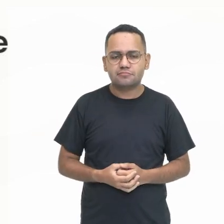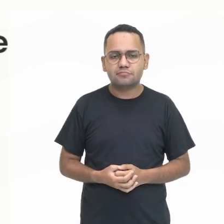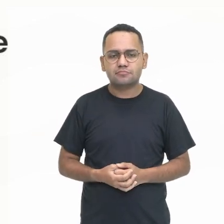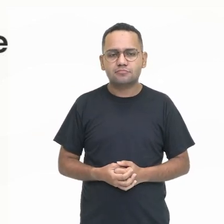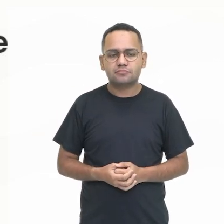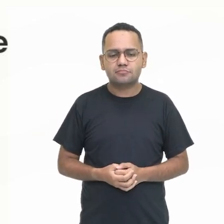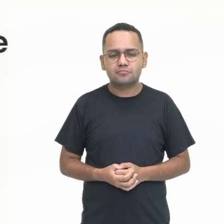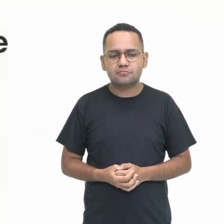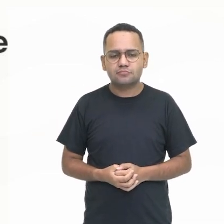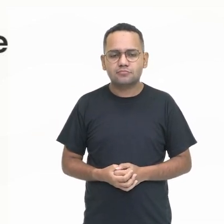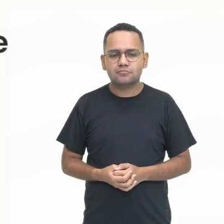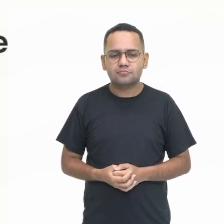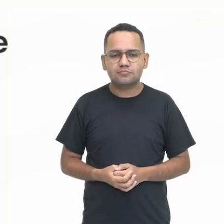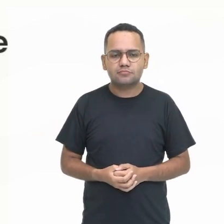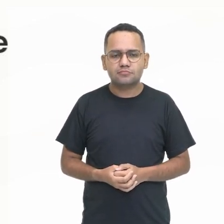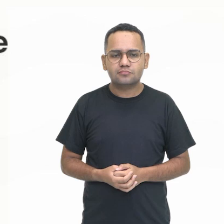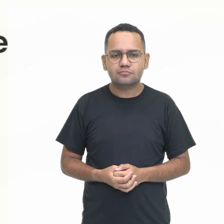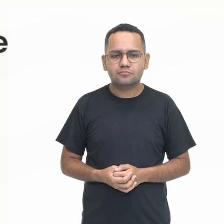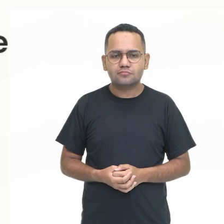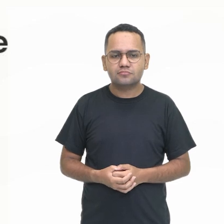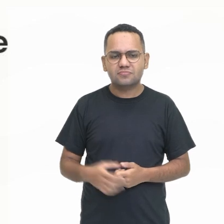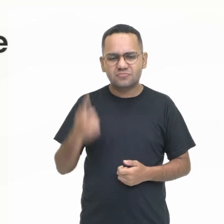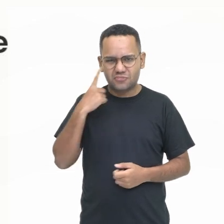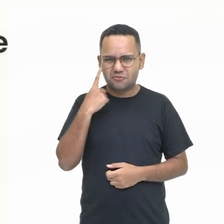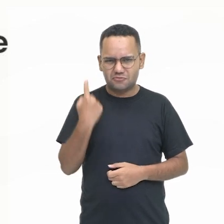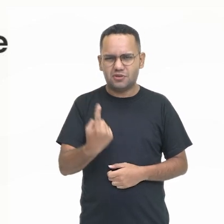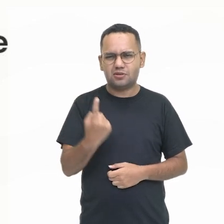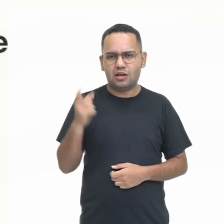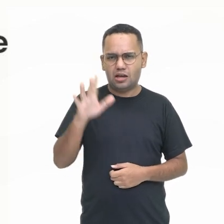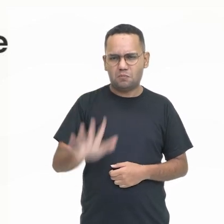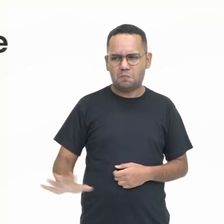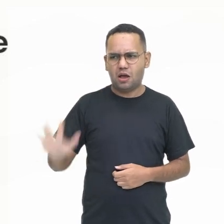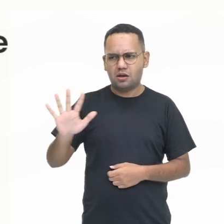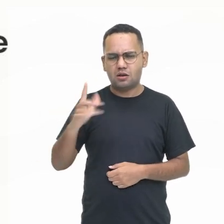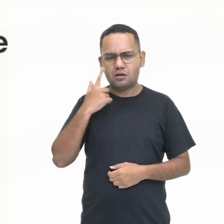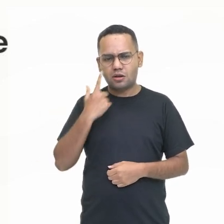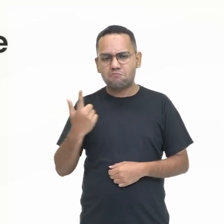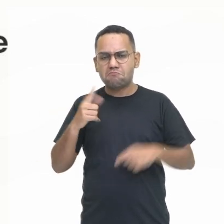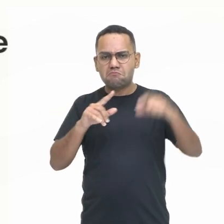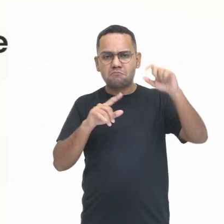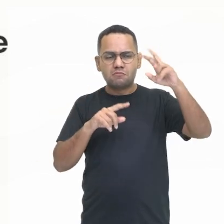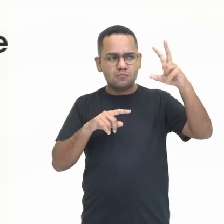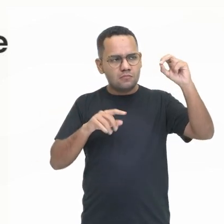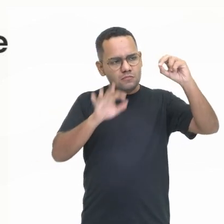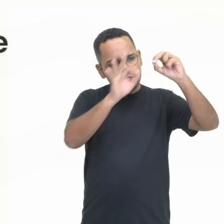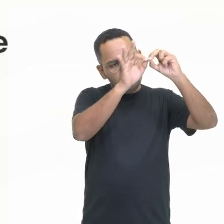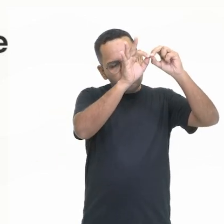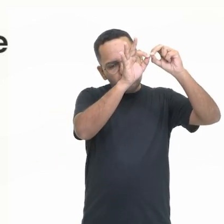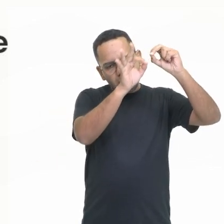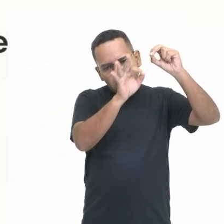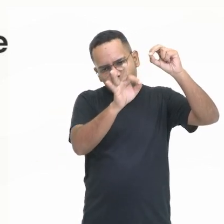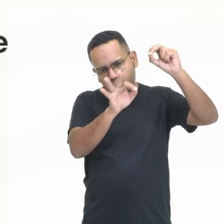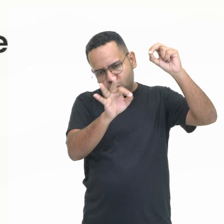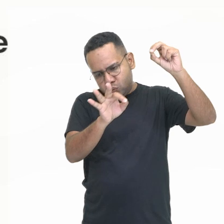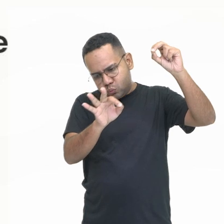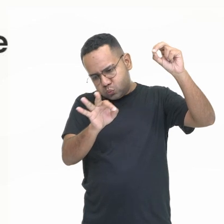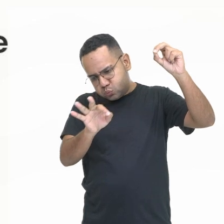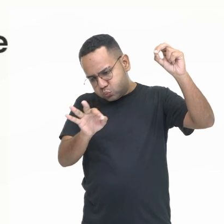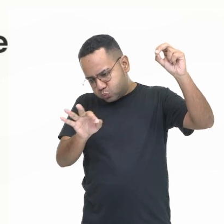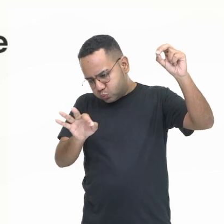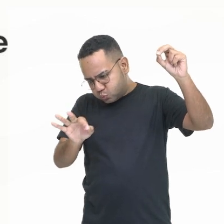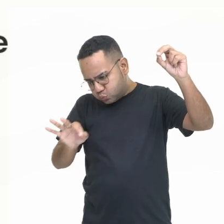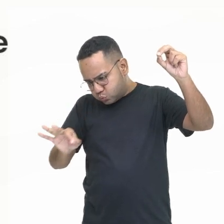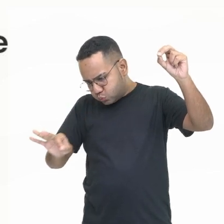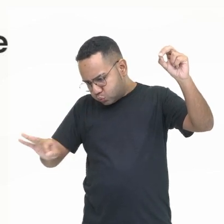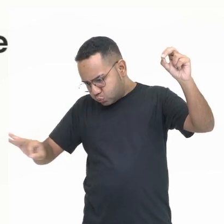quê, né? Mas vamos reforçar aqui, ó, porque, ó, perceba que nós temos aqui uma linha que vai decaindo, né? Que vai diminuindo